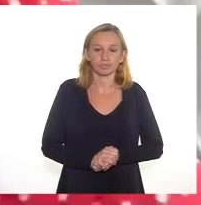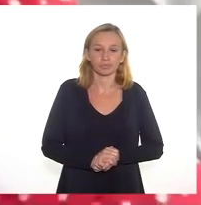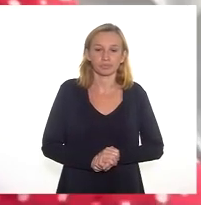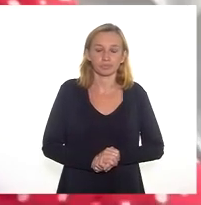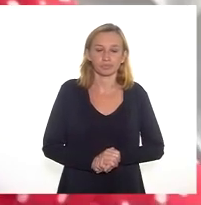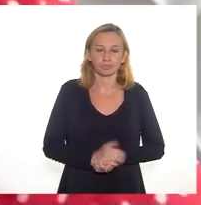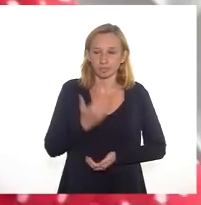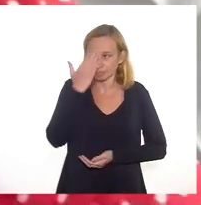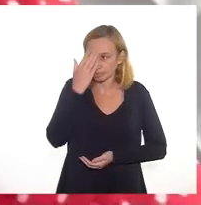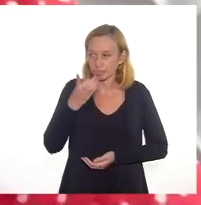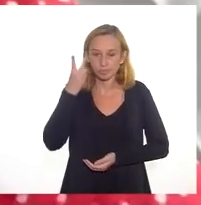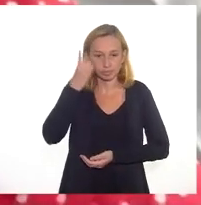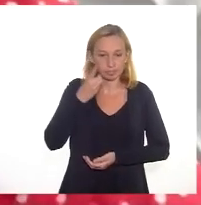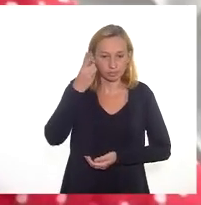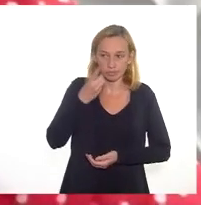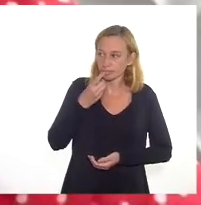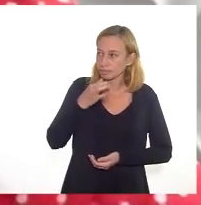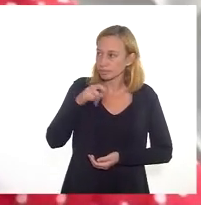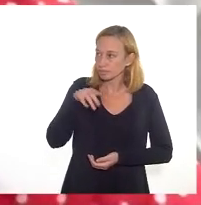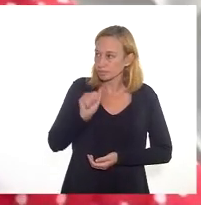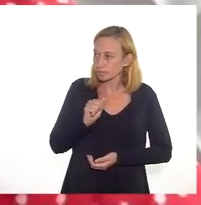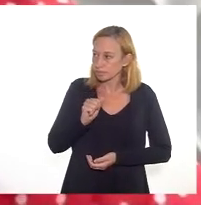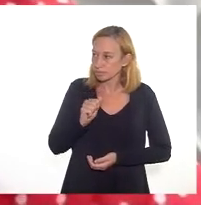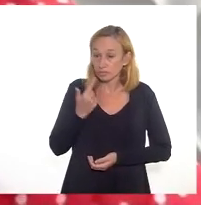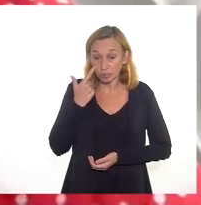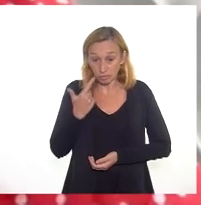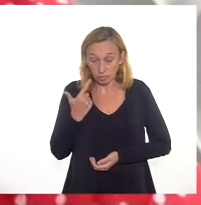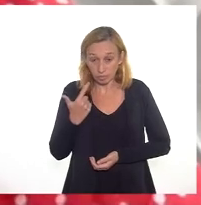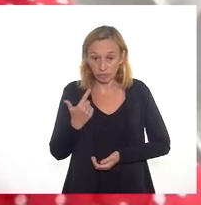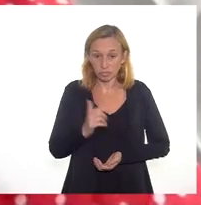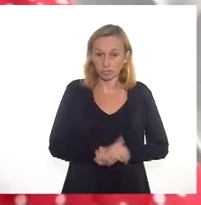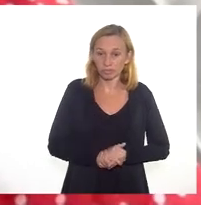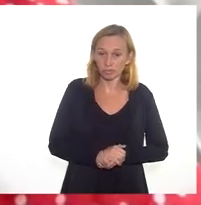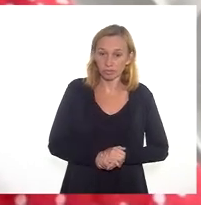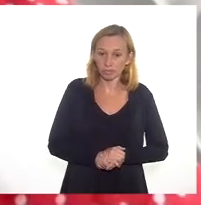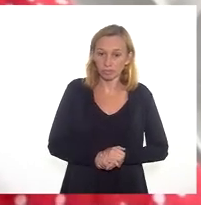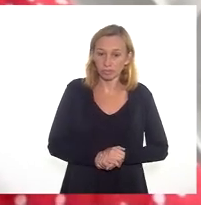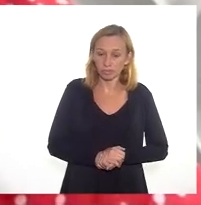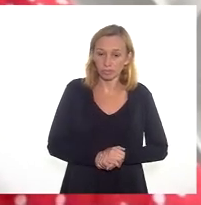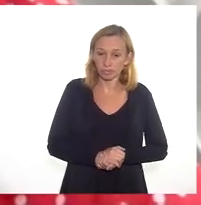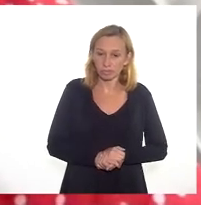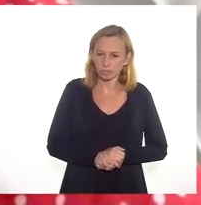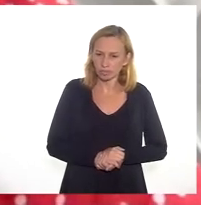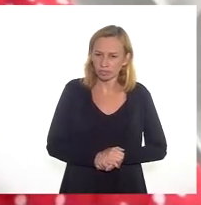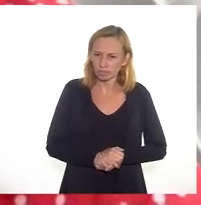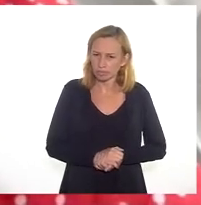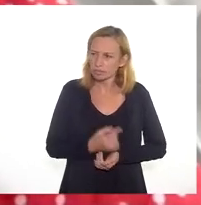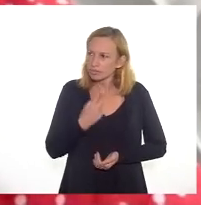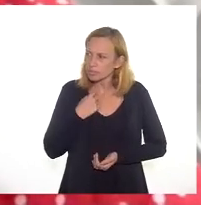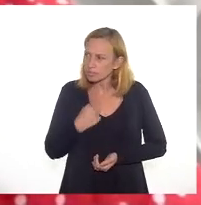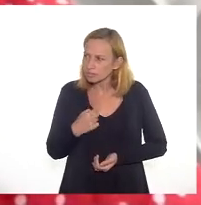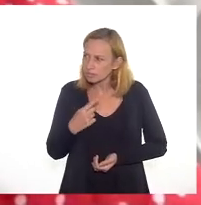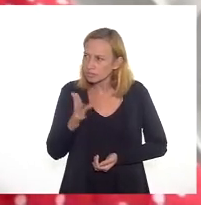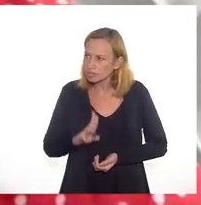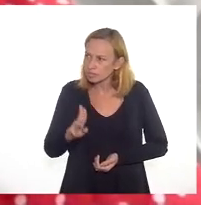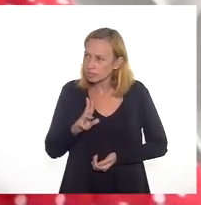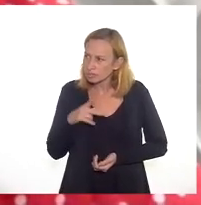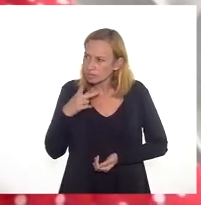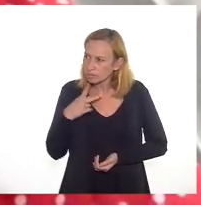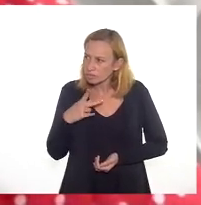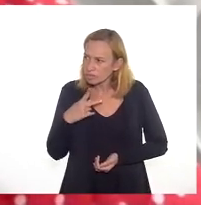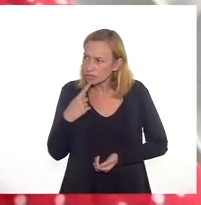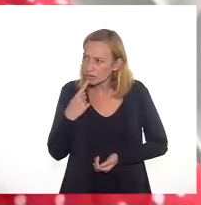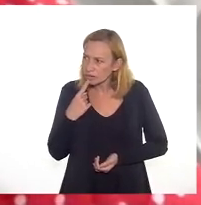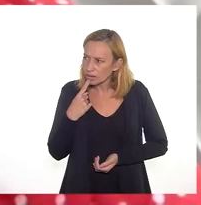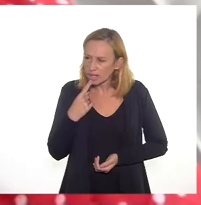Indago a deputada Sarah Jordão, que vi que apareceu no sistema. Vossa Excelência deseja fazer uso da